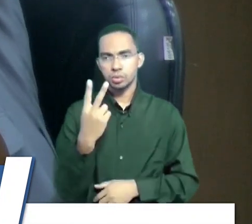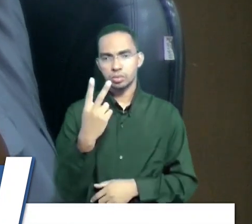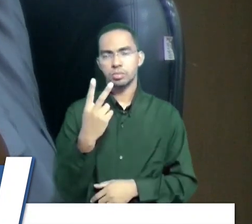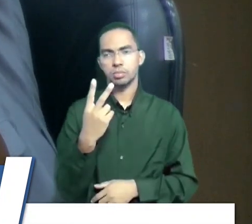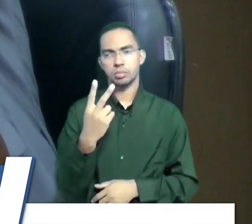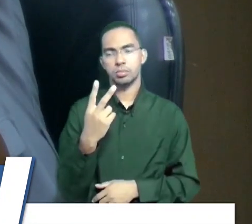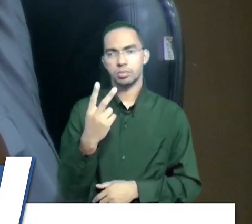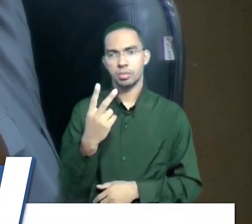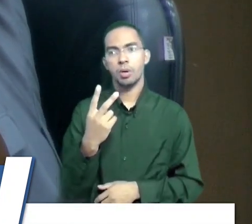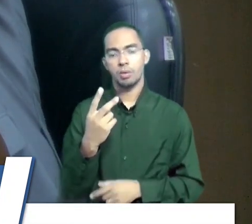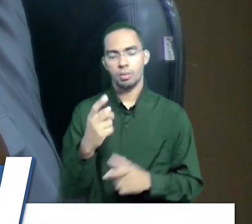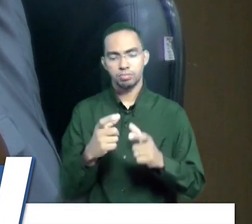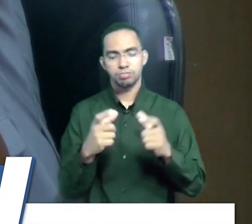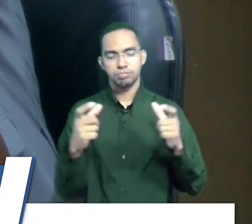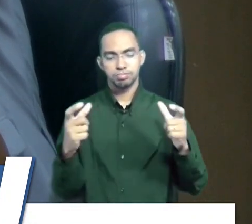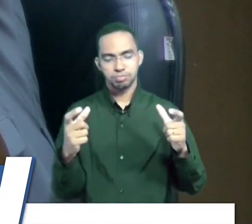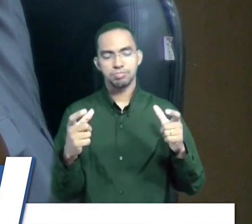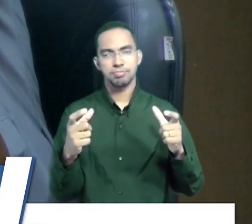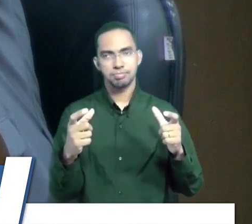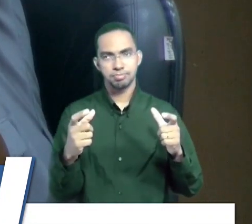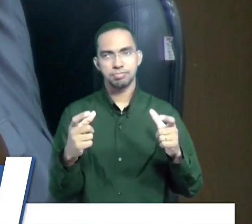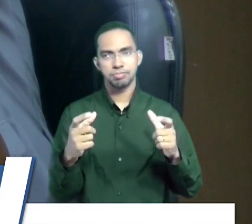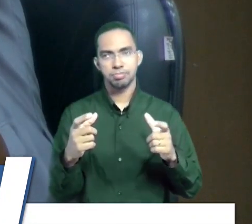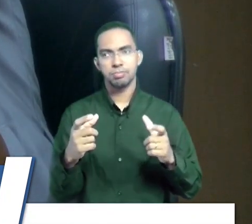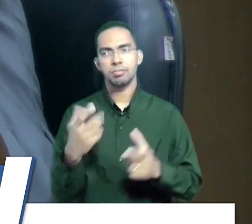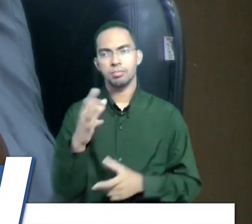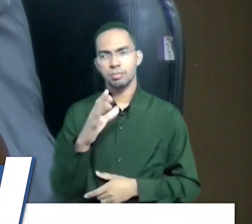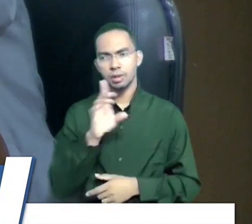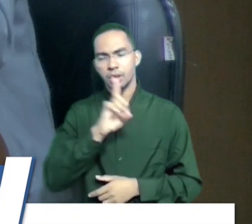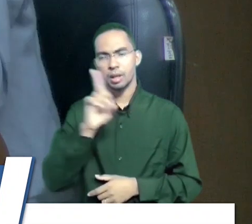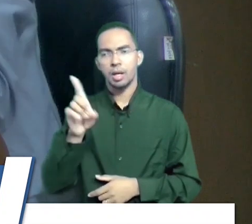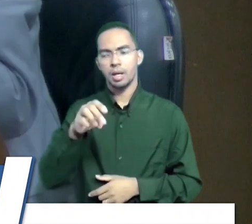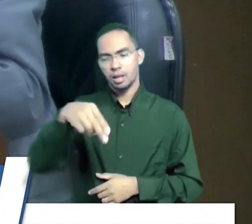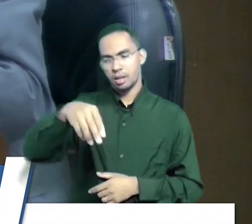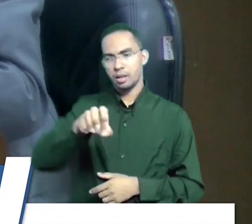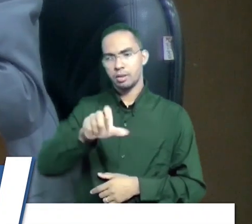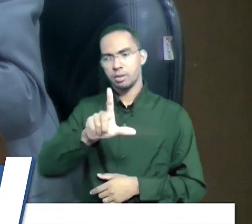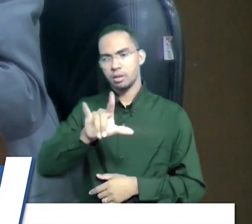Olha o tamanho do buraco. Isso aí é na Nelson Nogueira,